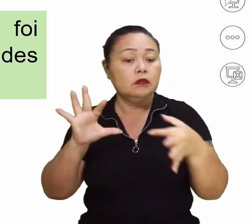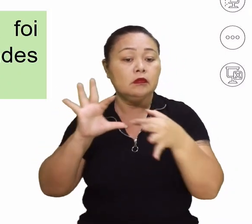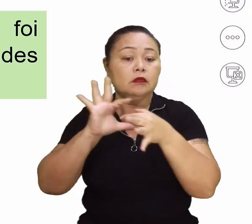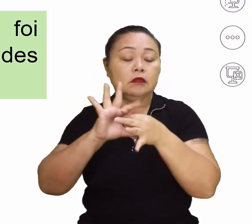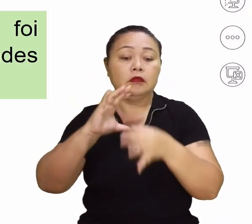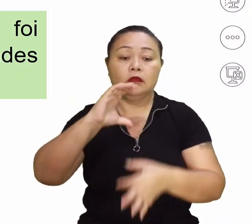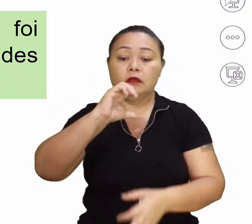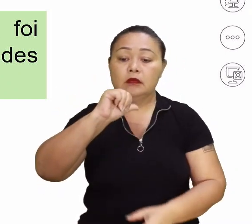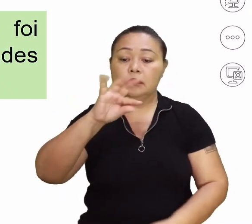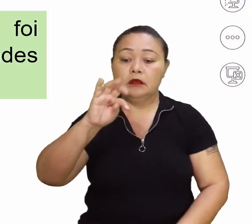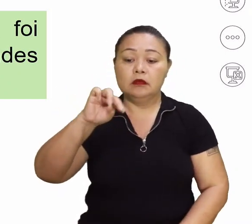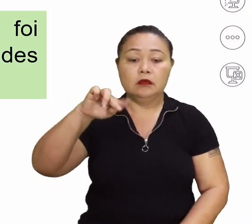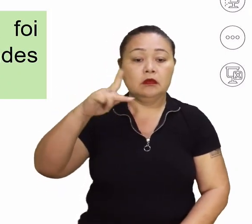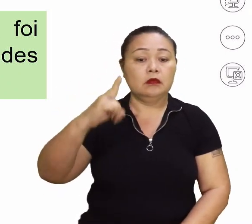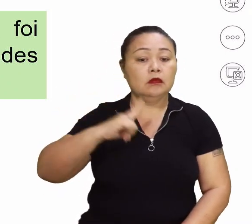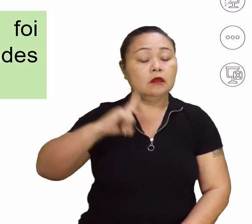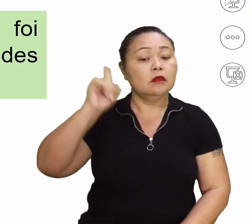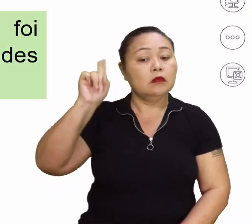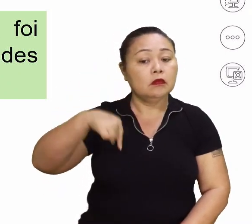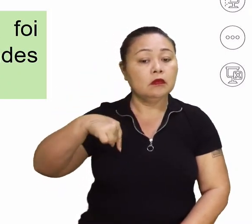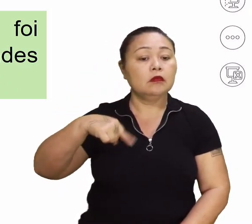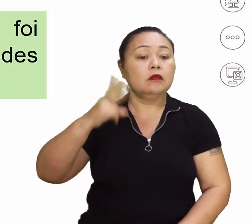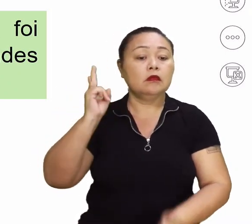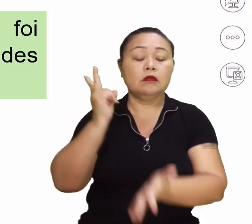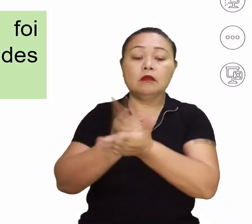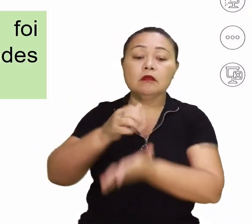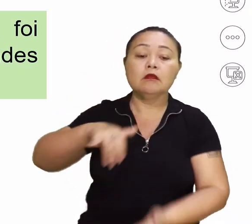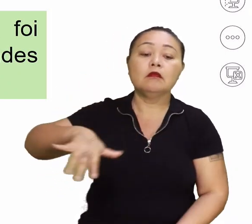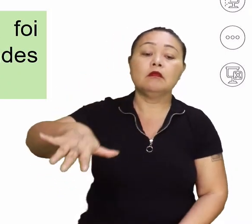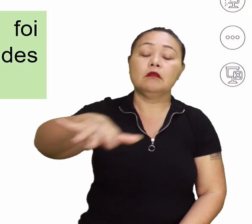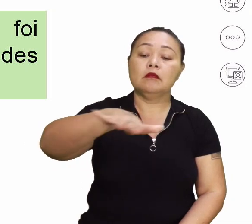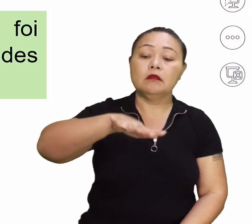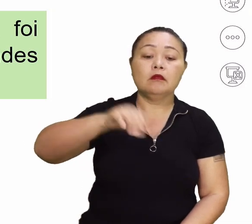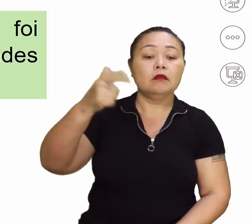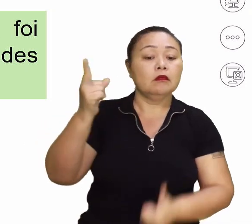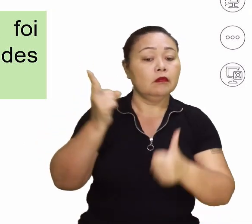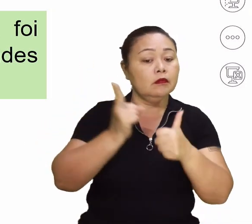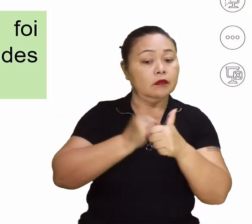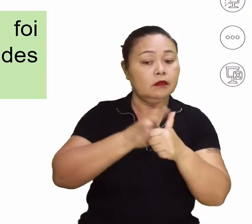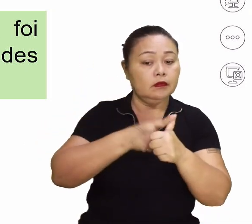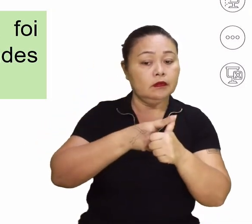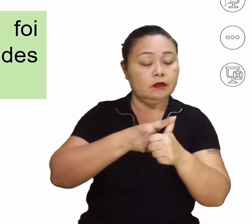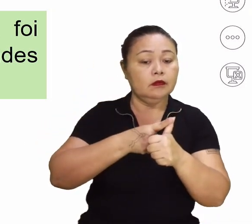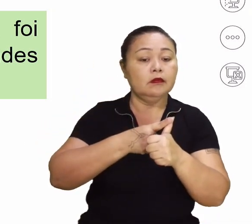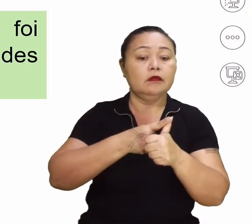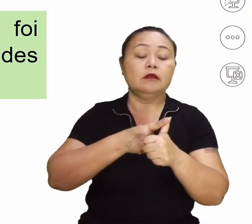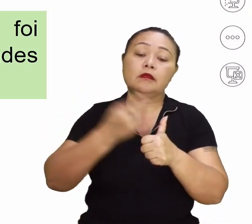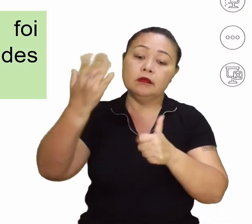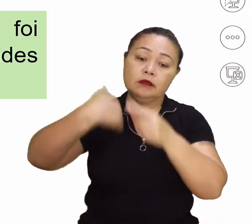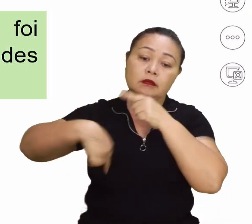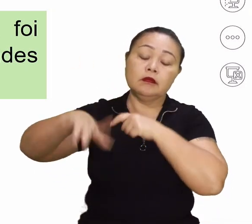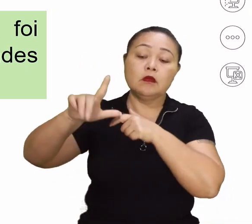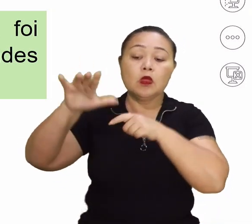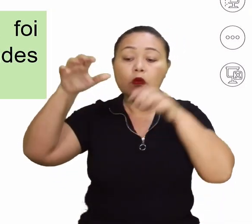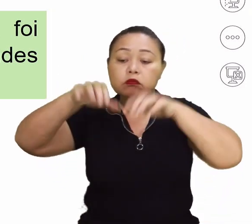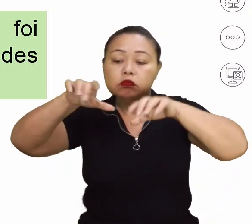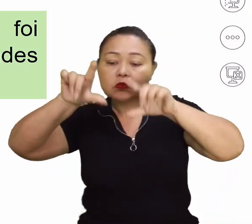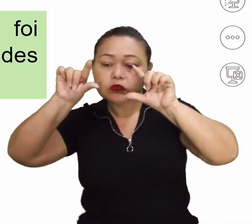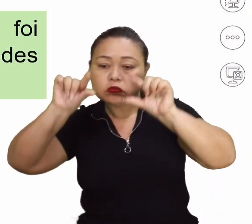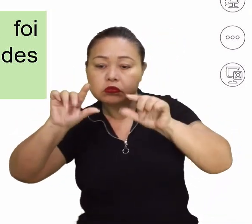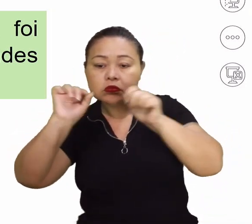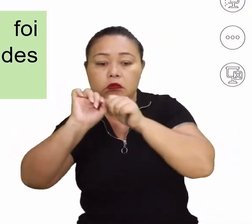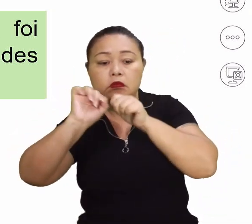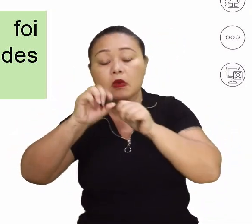ao da castanha, que é praticamente na mesma área. O primeiro, a borracha, né? Na época menos chuvosa,